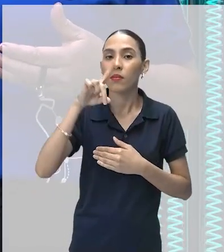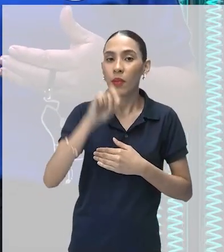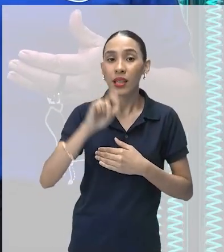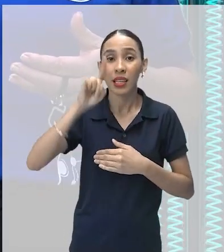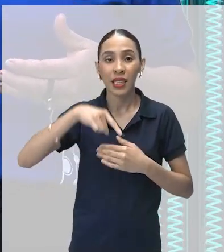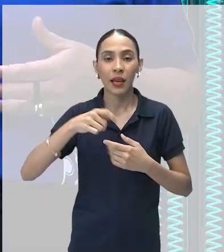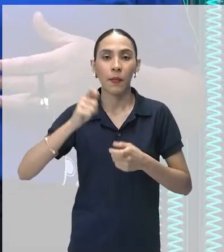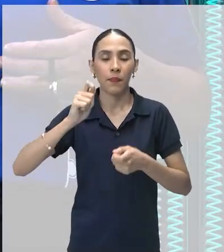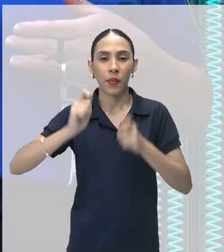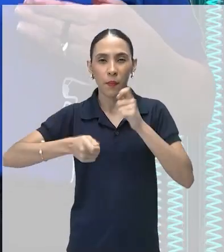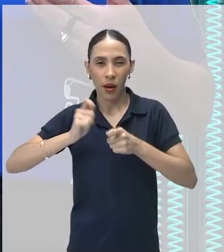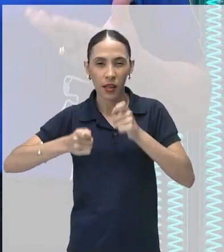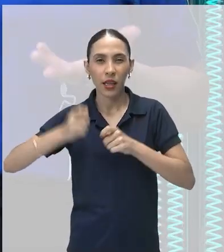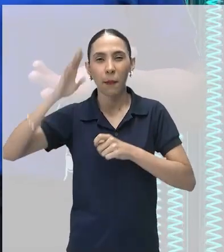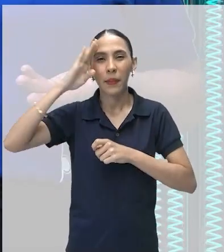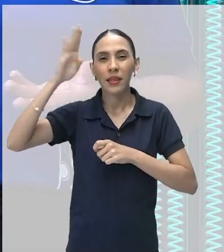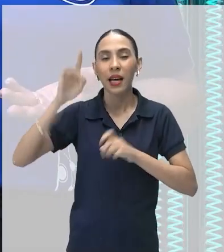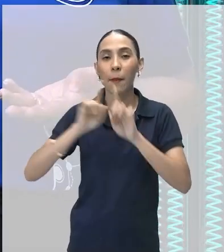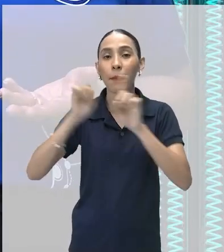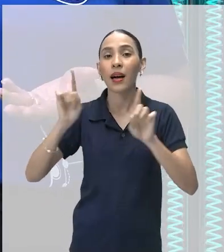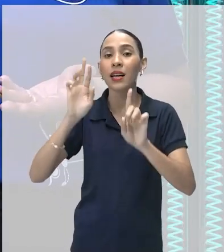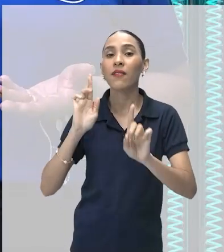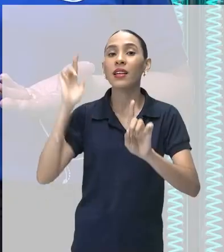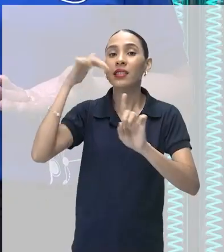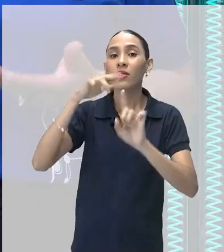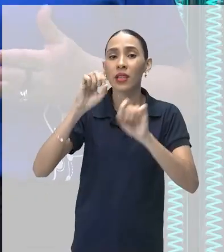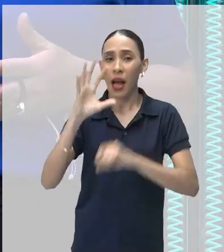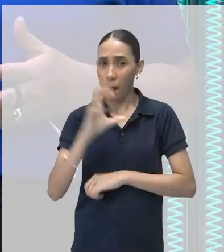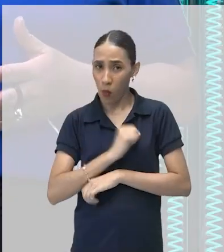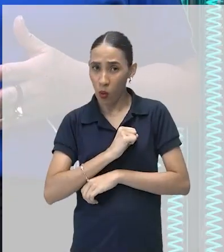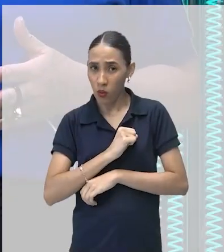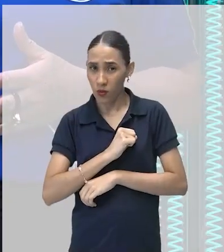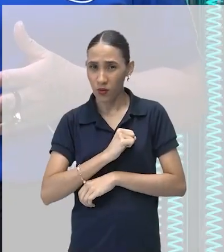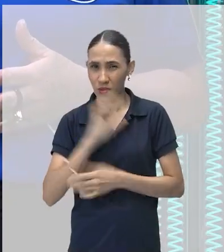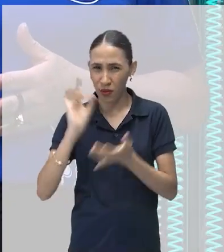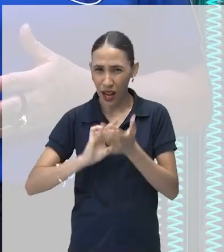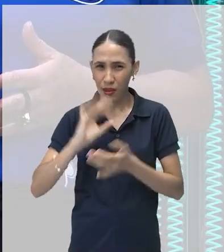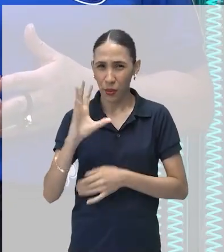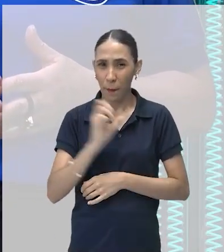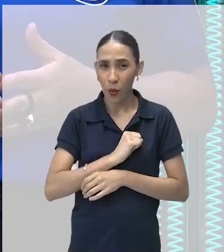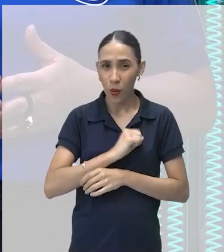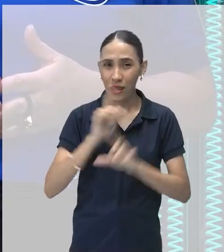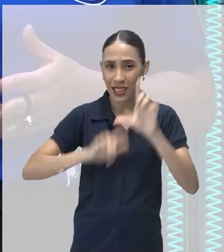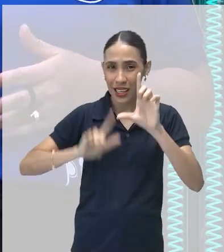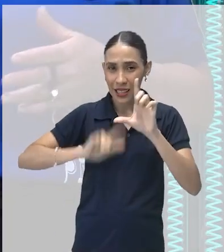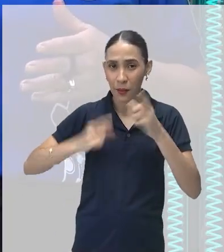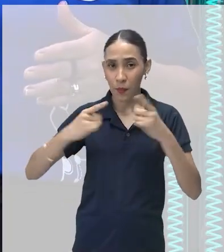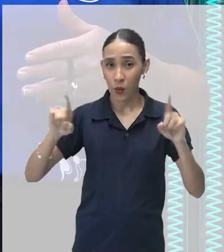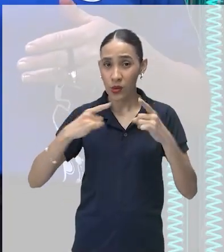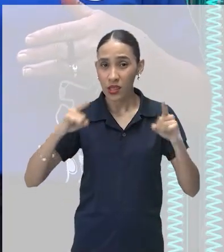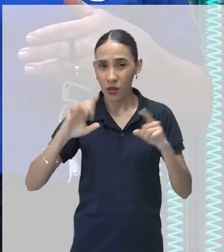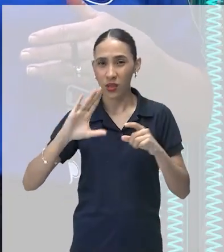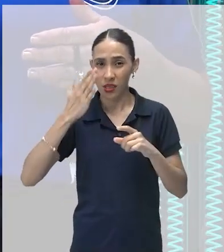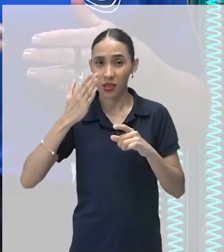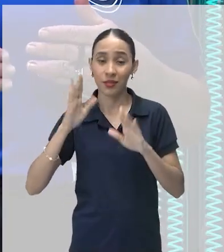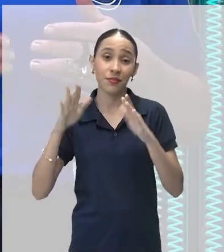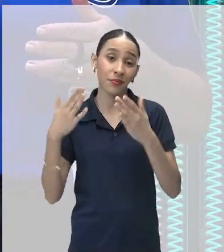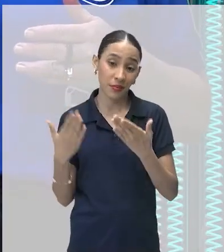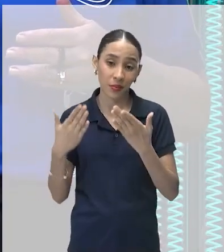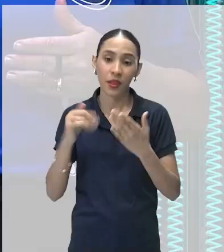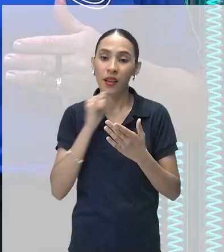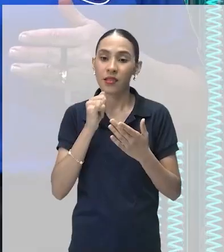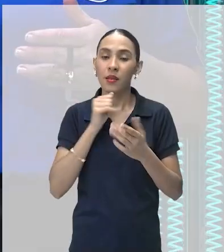banda militar, mas que usa falando de coisas de amor. Mas será que era isso mesmo que acontecia? E assim, eles